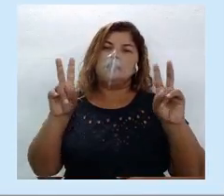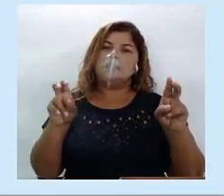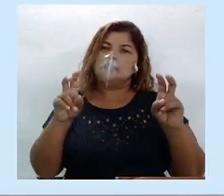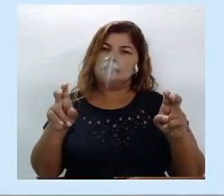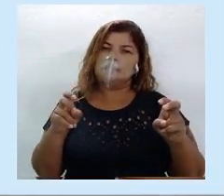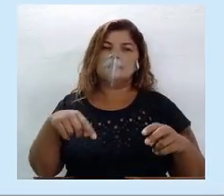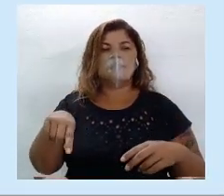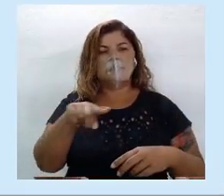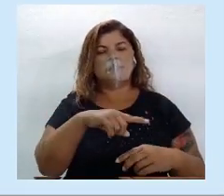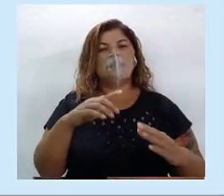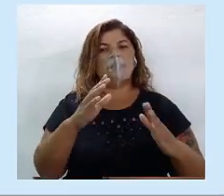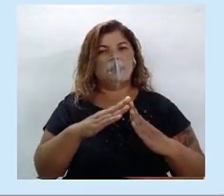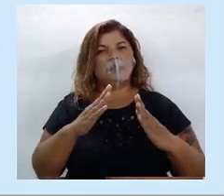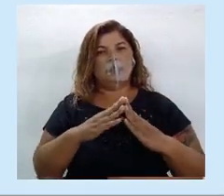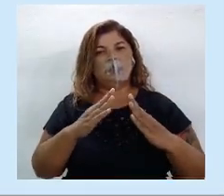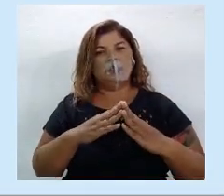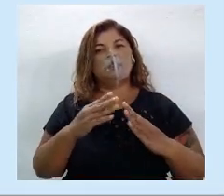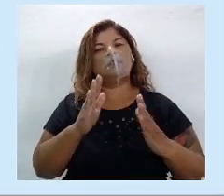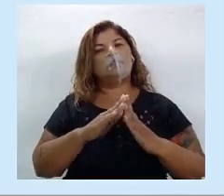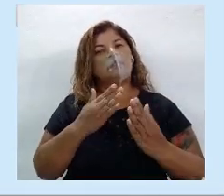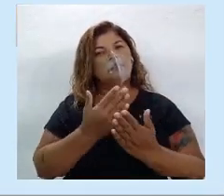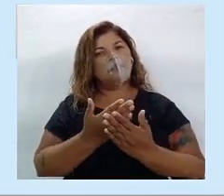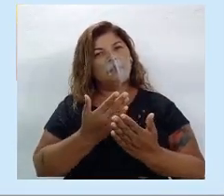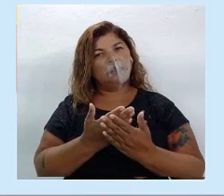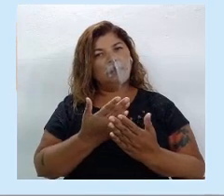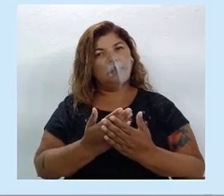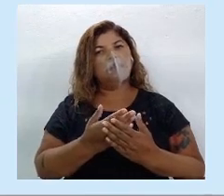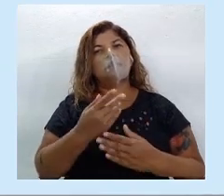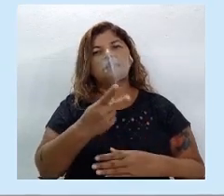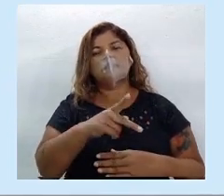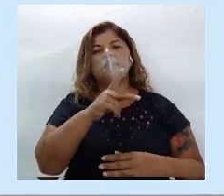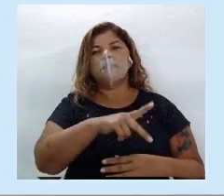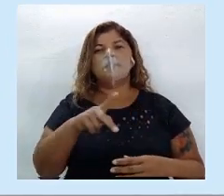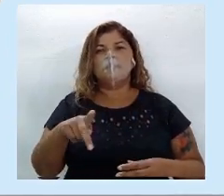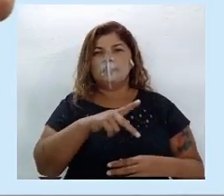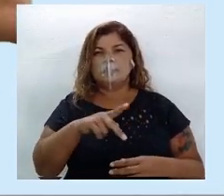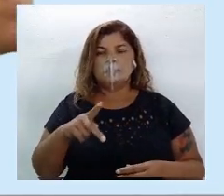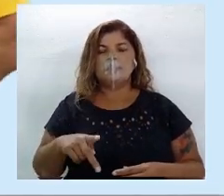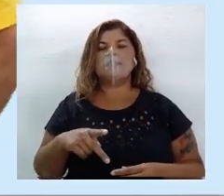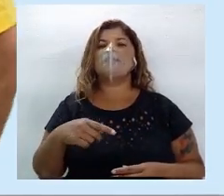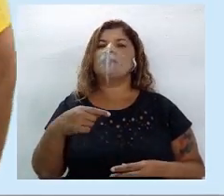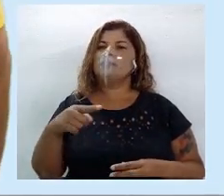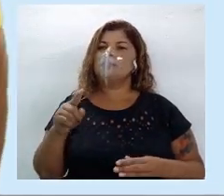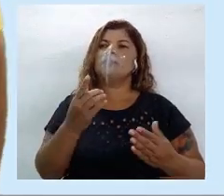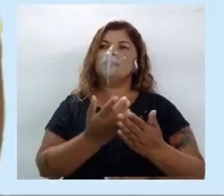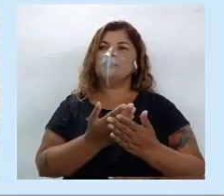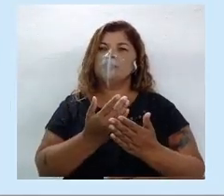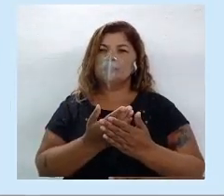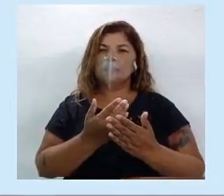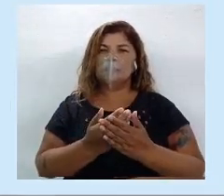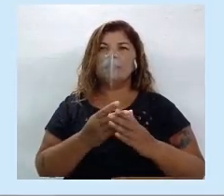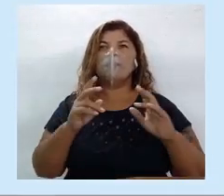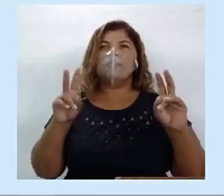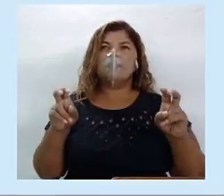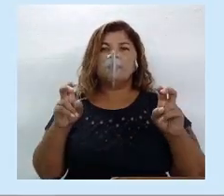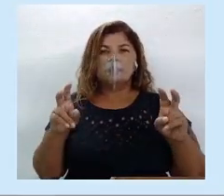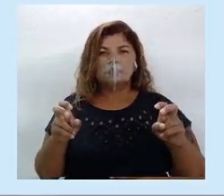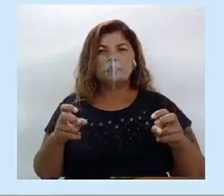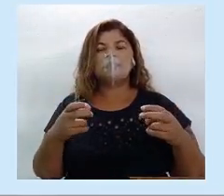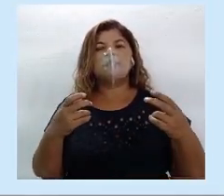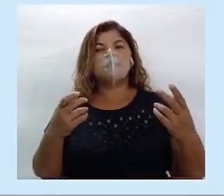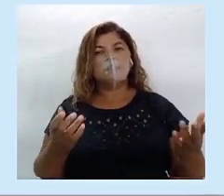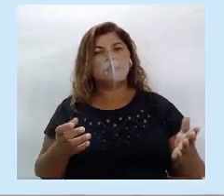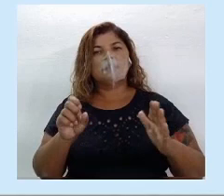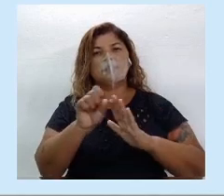conhecer melhor este assunto, vocês em casa, na sua escola, com o seu professor, fossem estudar o